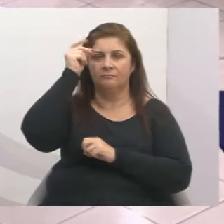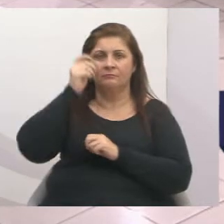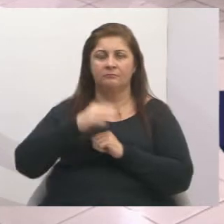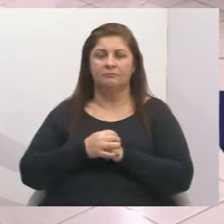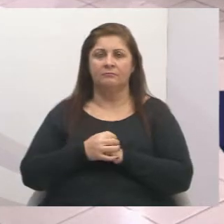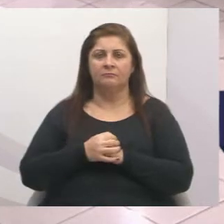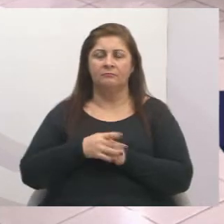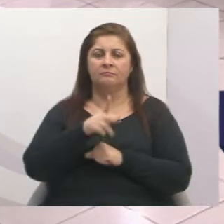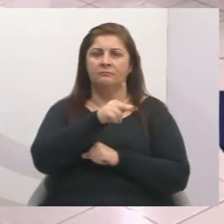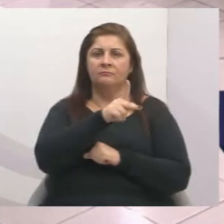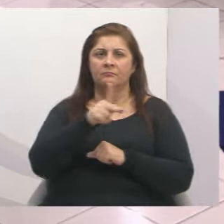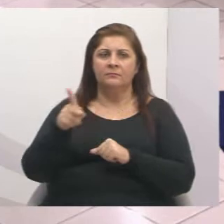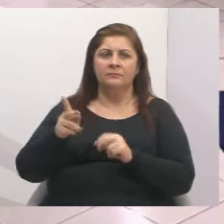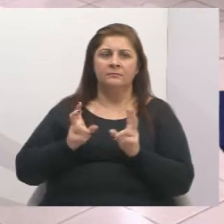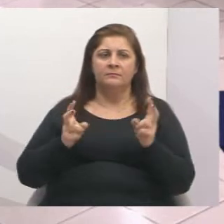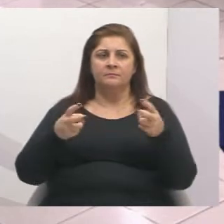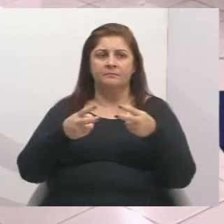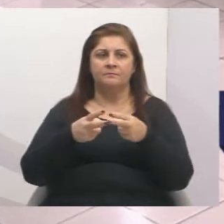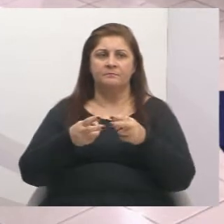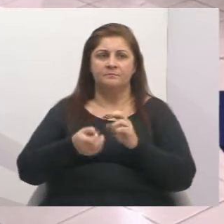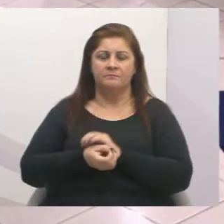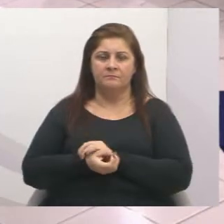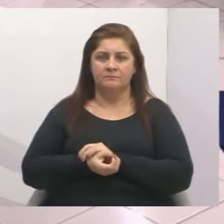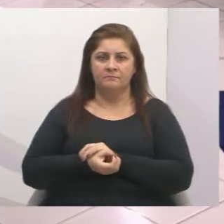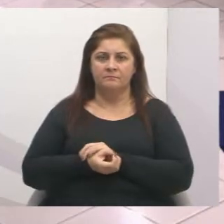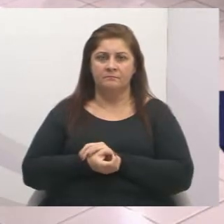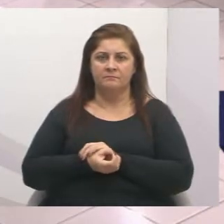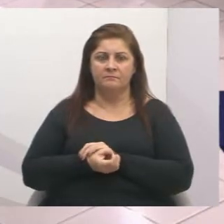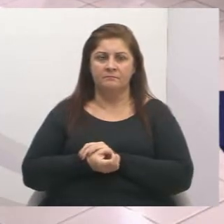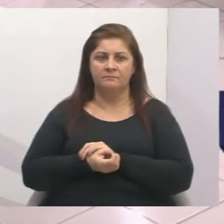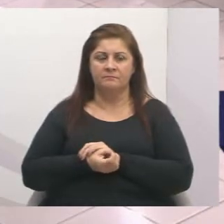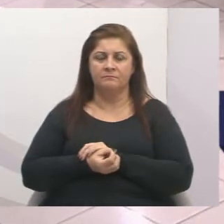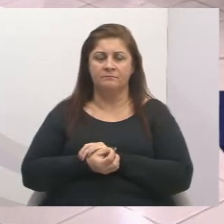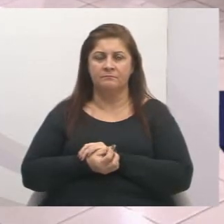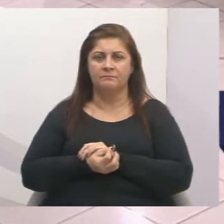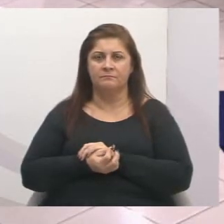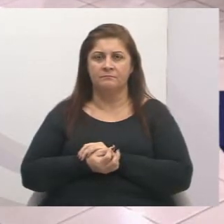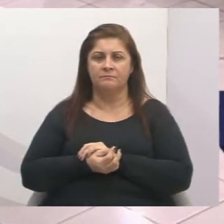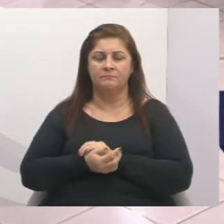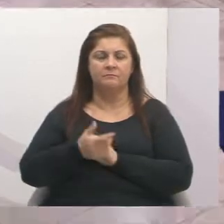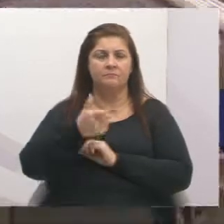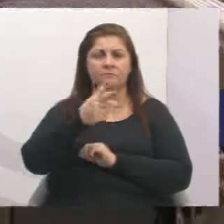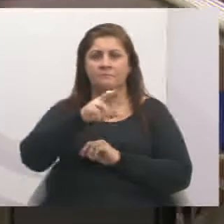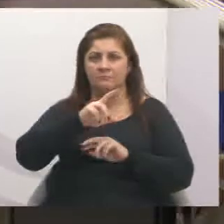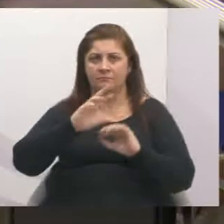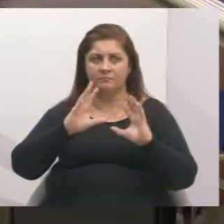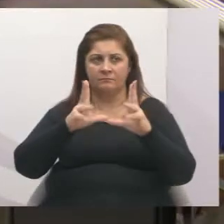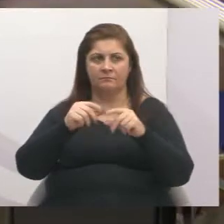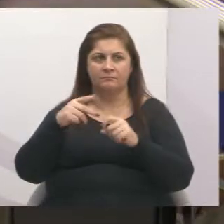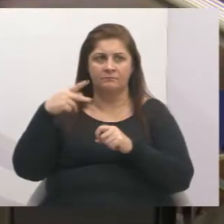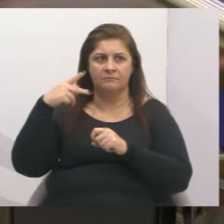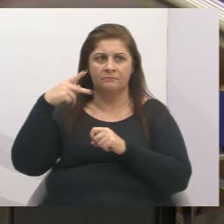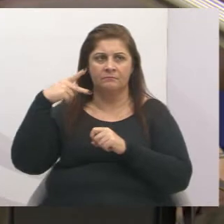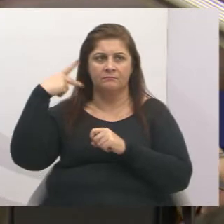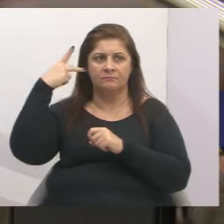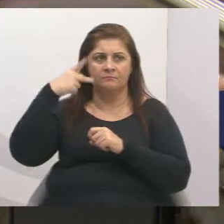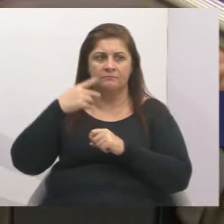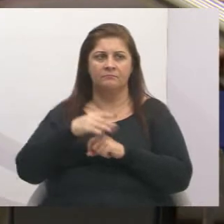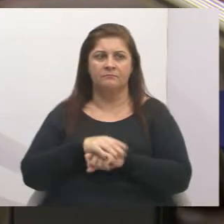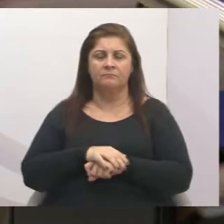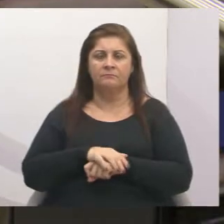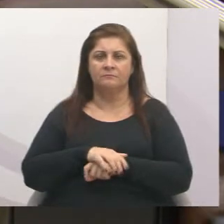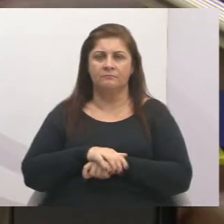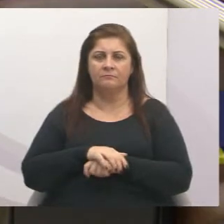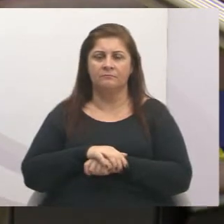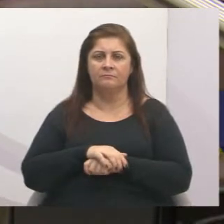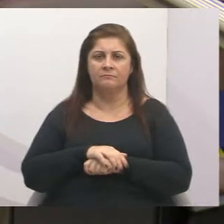Presidente da Câmara, Vereador Paulinho dos Condutores, demais vereadores, Presidente do